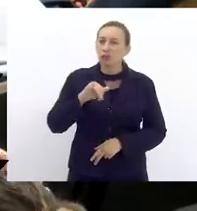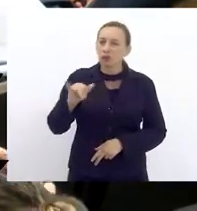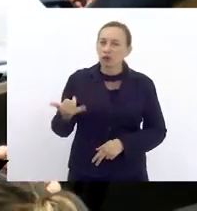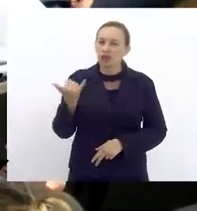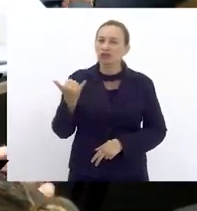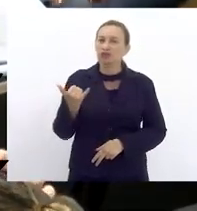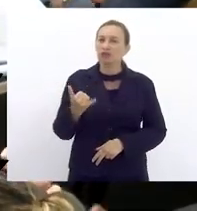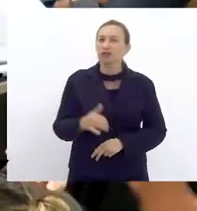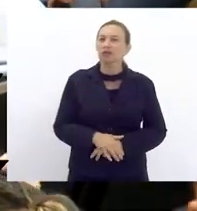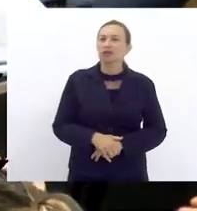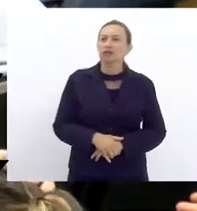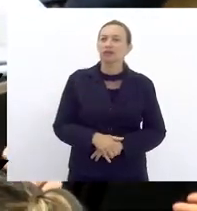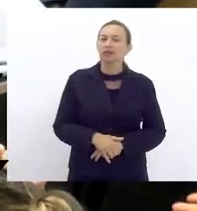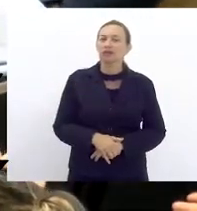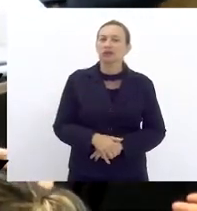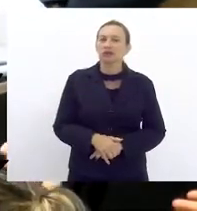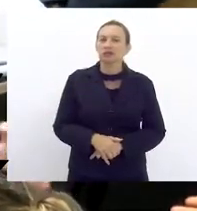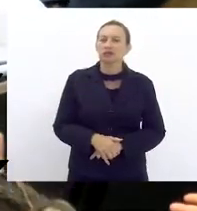gente